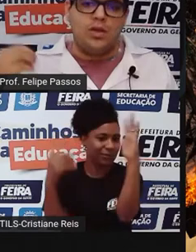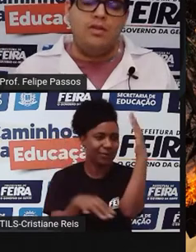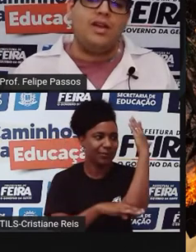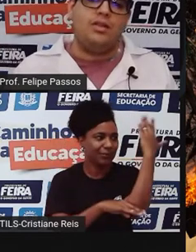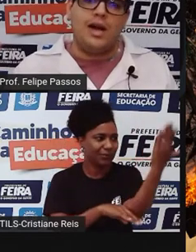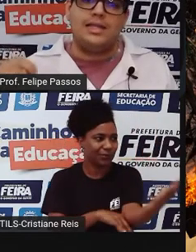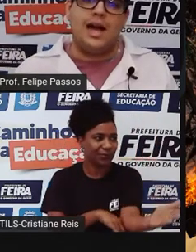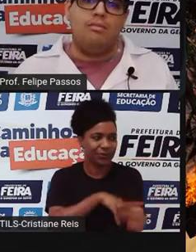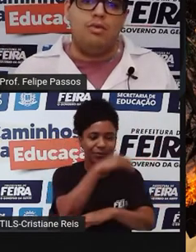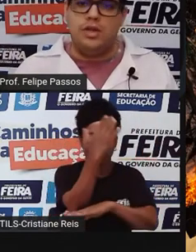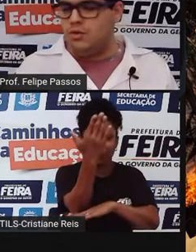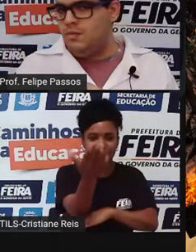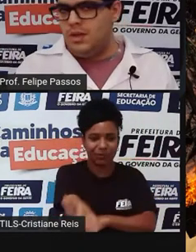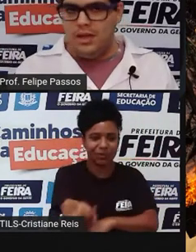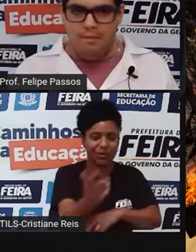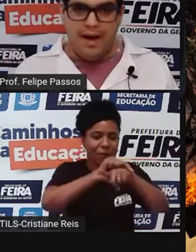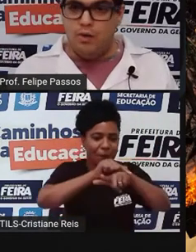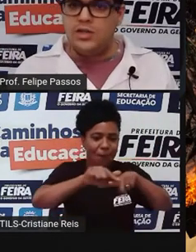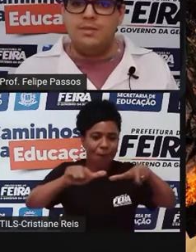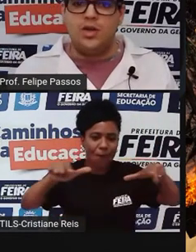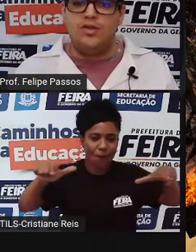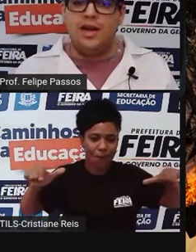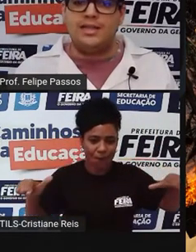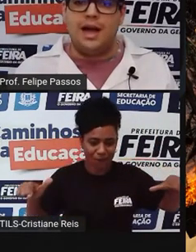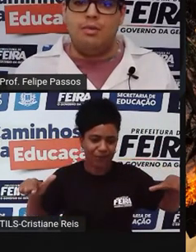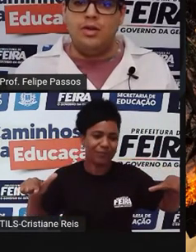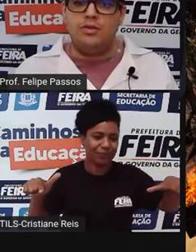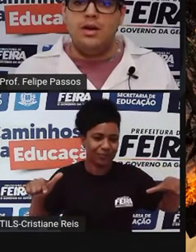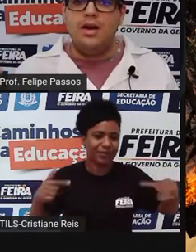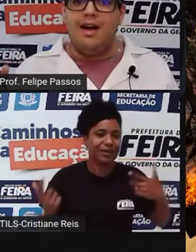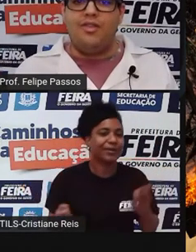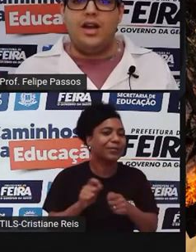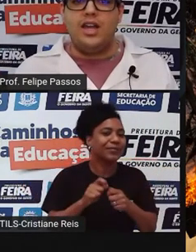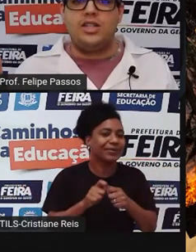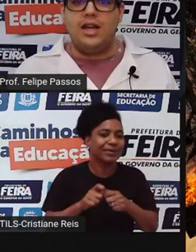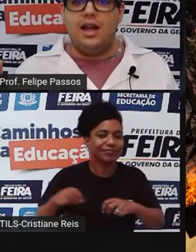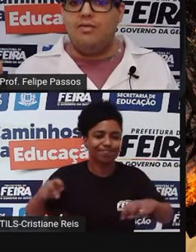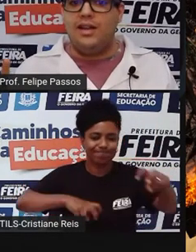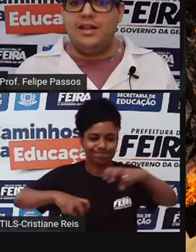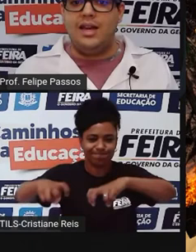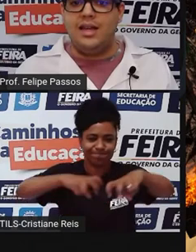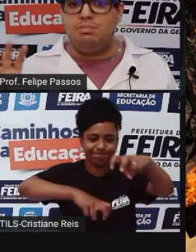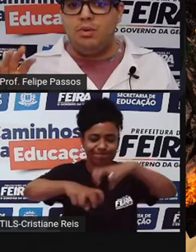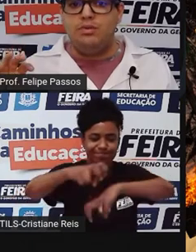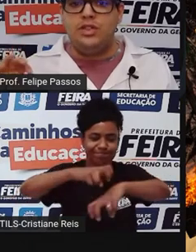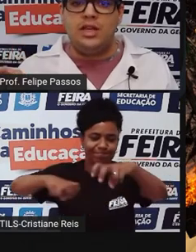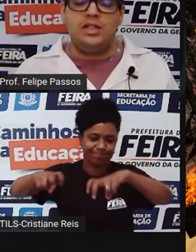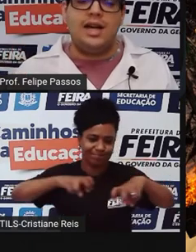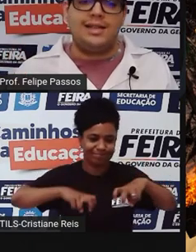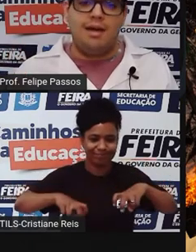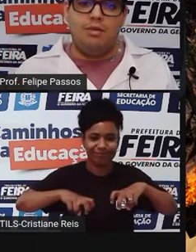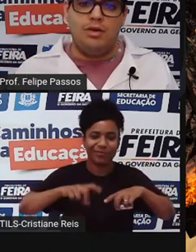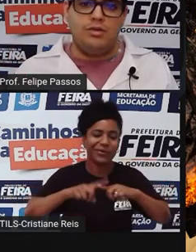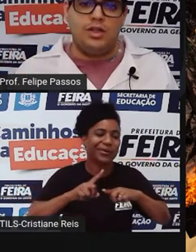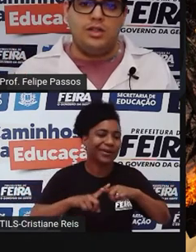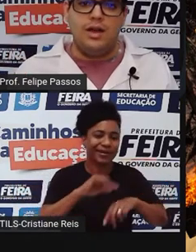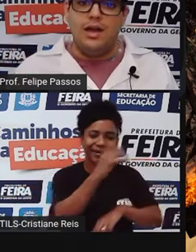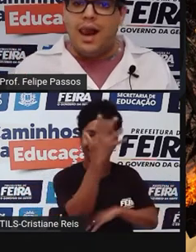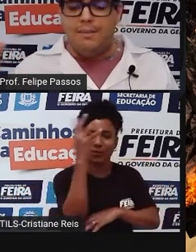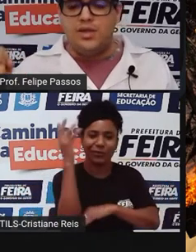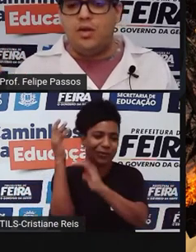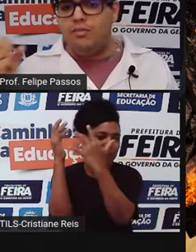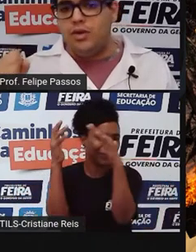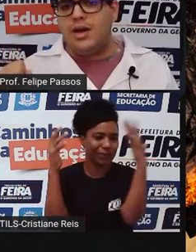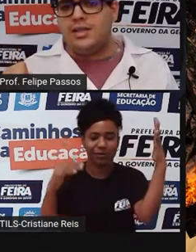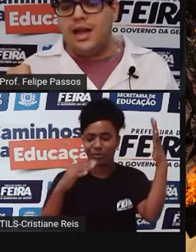estar absorvendo gás carbônico e parou de absorver gás carbônico. A floresta, ela é uma verdadeira esponjinha de gás carbônico, gente.